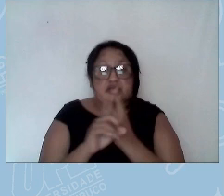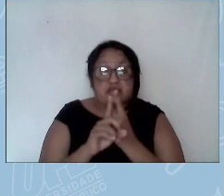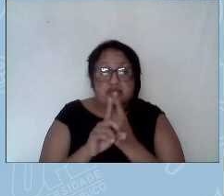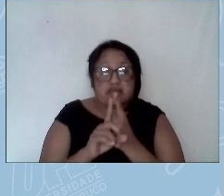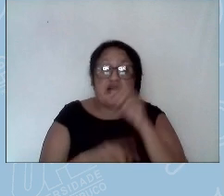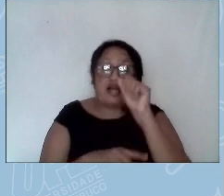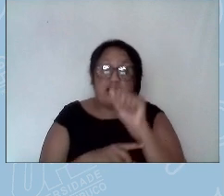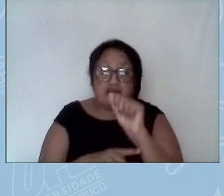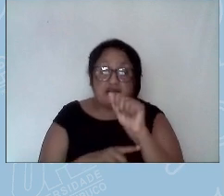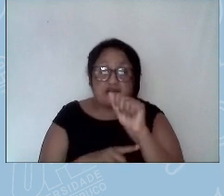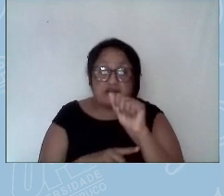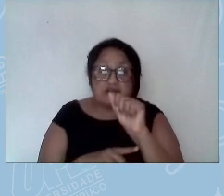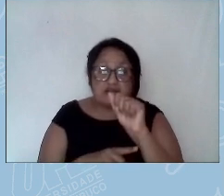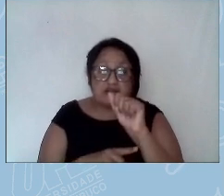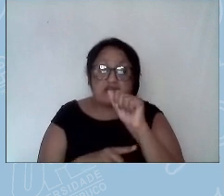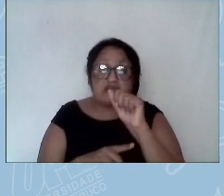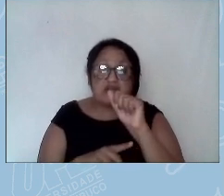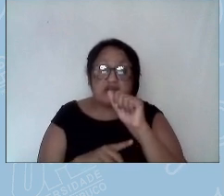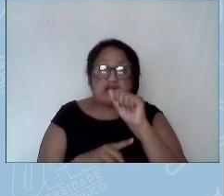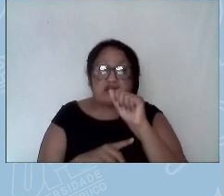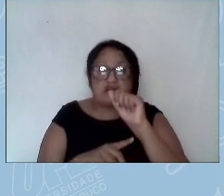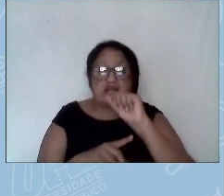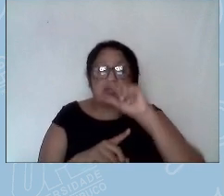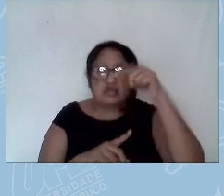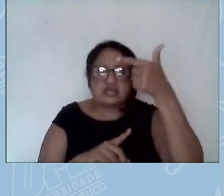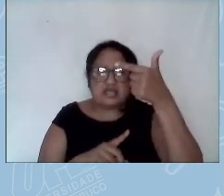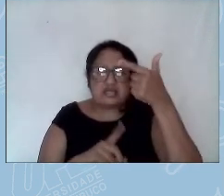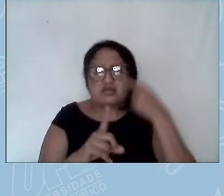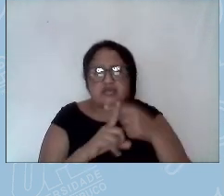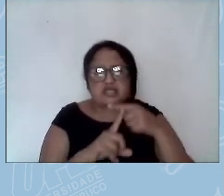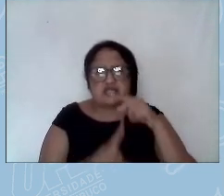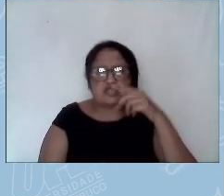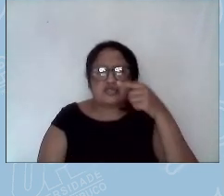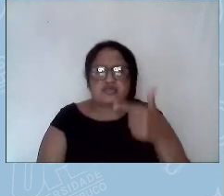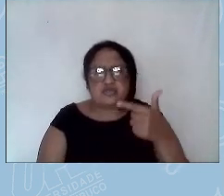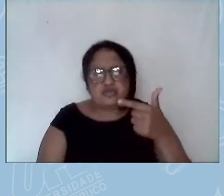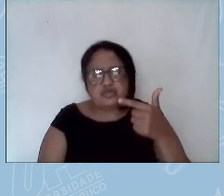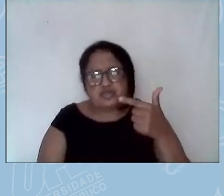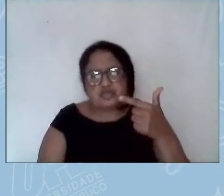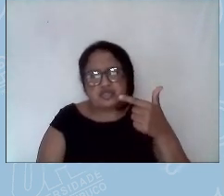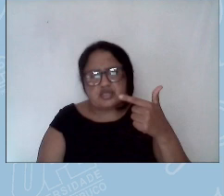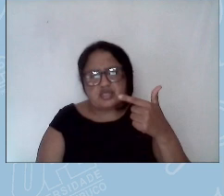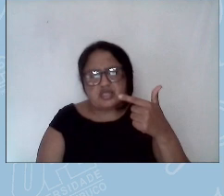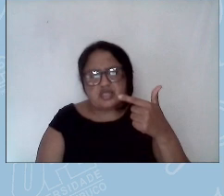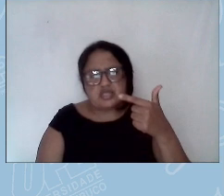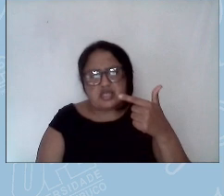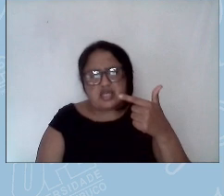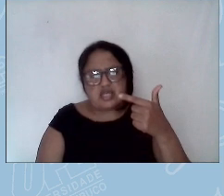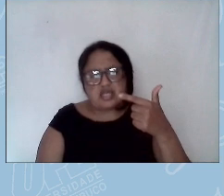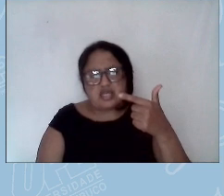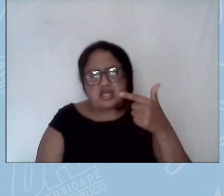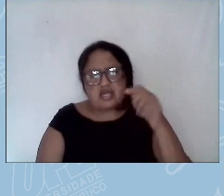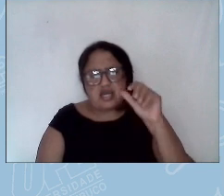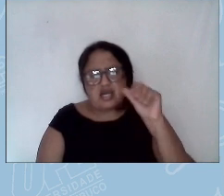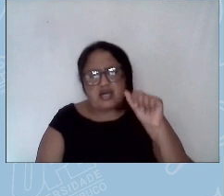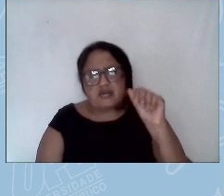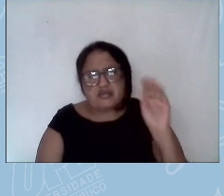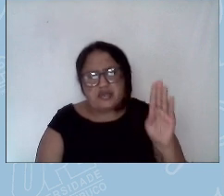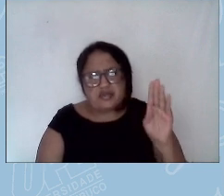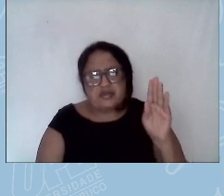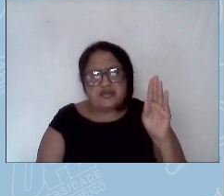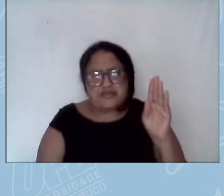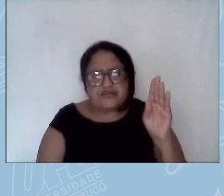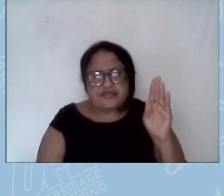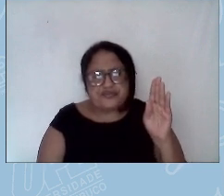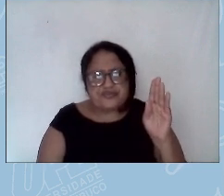quadrado mais 2AB só que aqui no caso vezes raiz de 2 mais B ao quadrado com isso ele